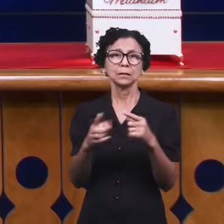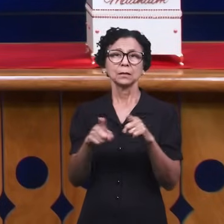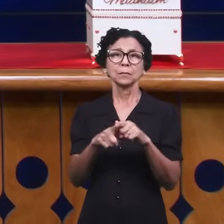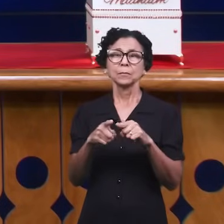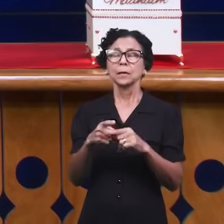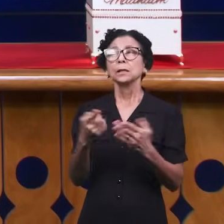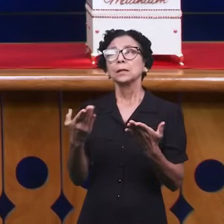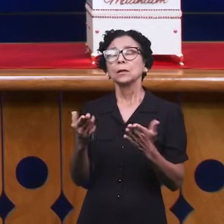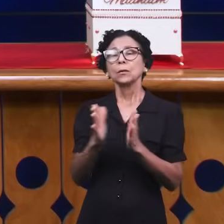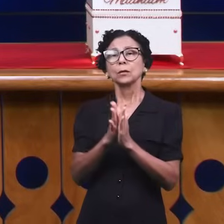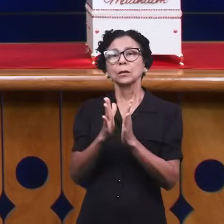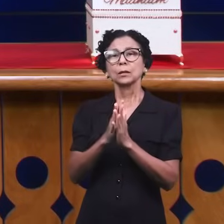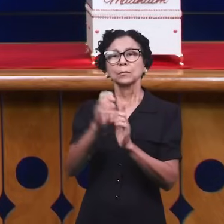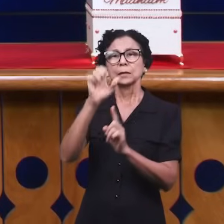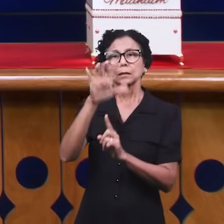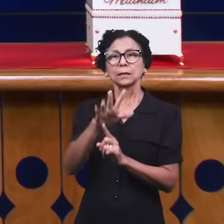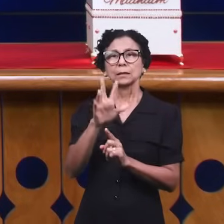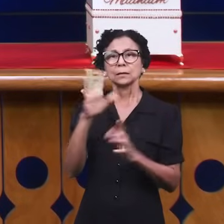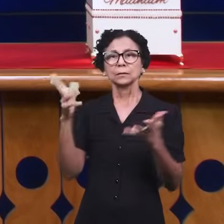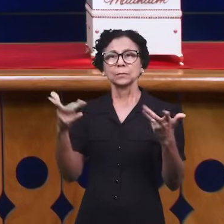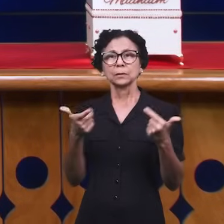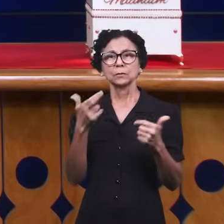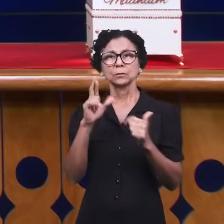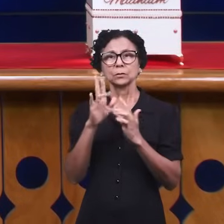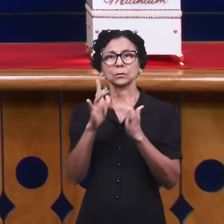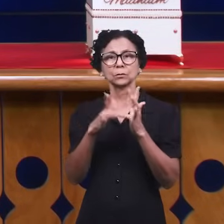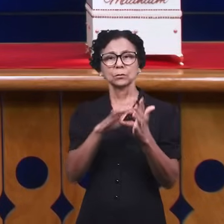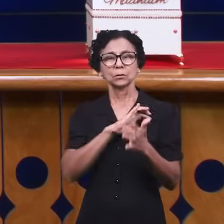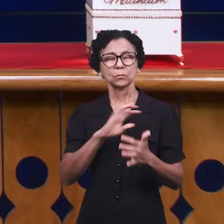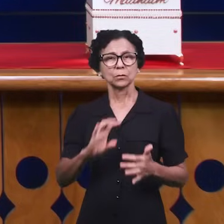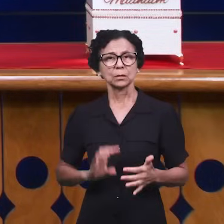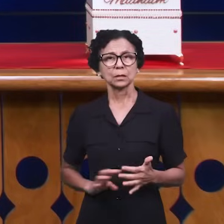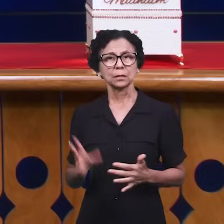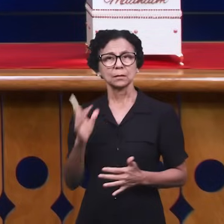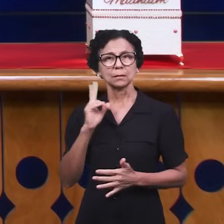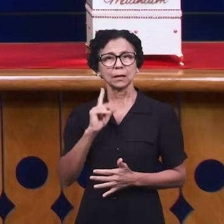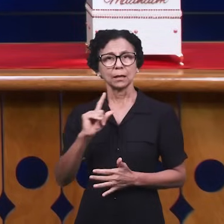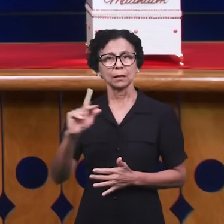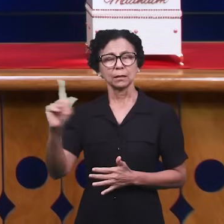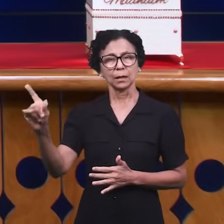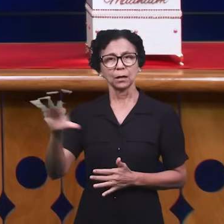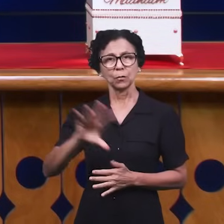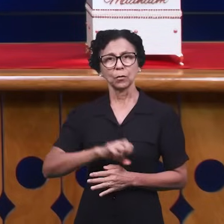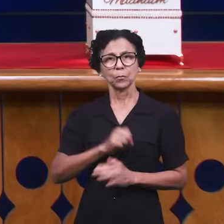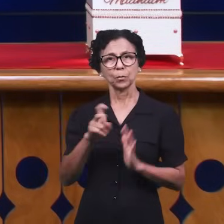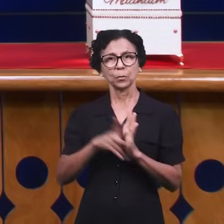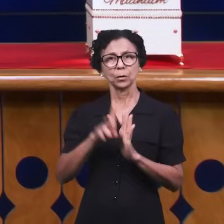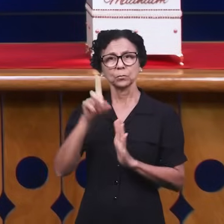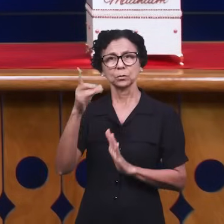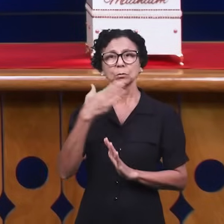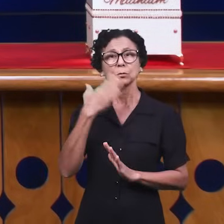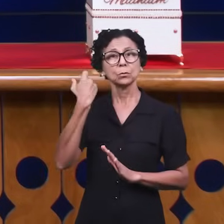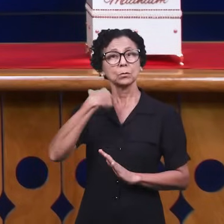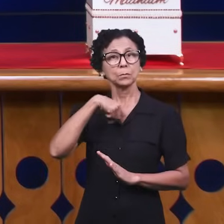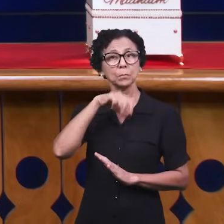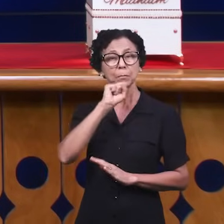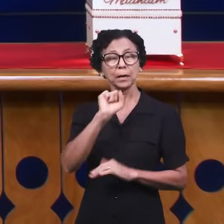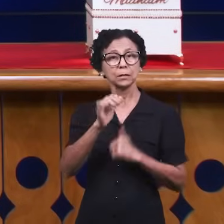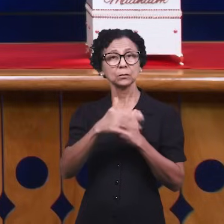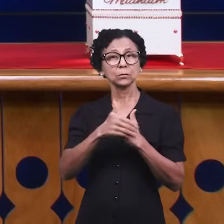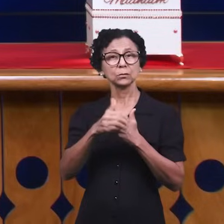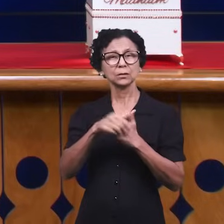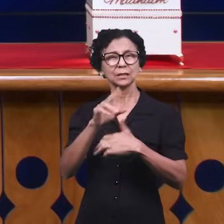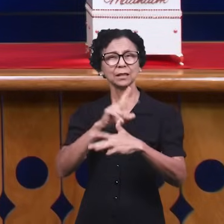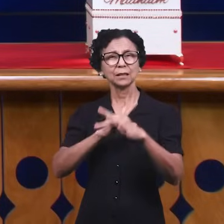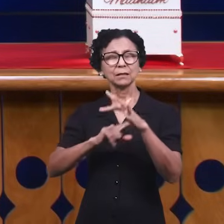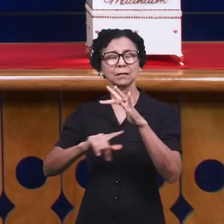da graça maravilhosa, eterna e salvadora do Senhor Jesus Cristo, do amor de Deus Pai e as doces e eternas